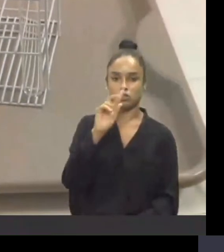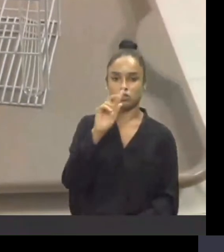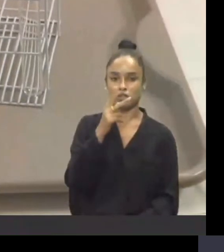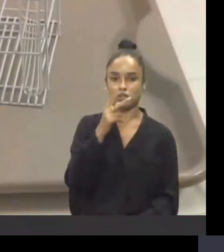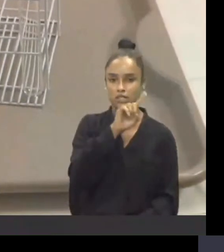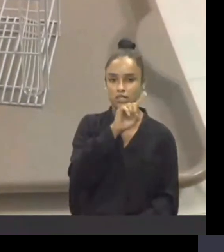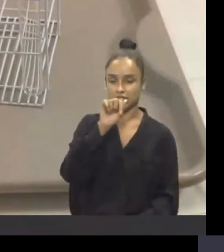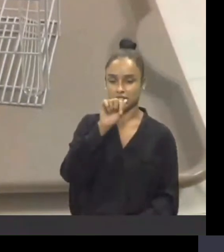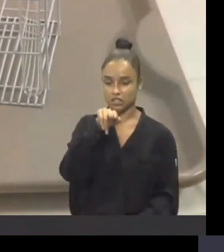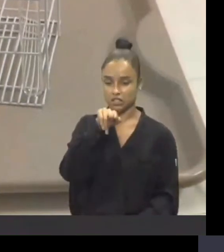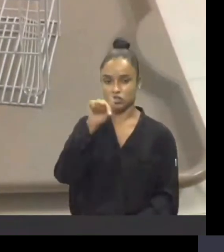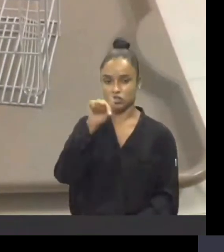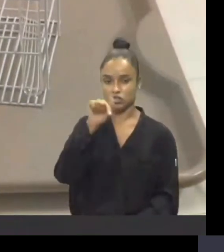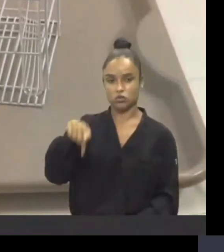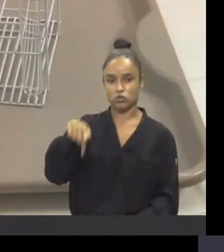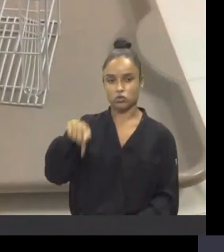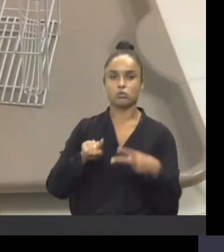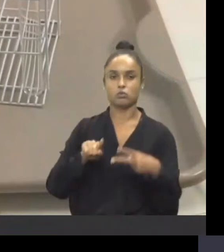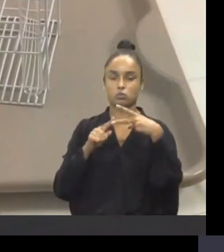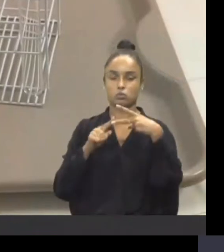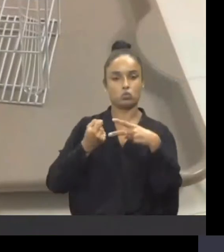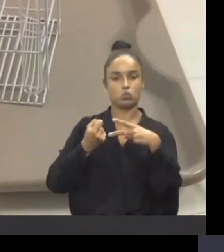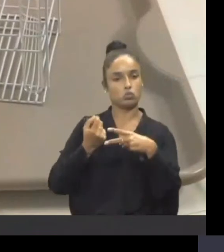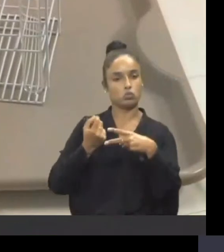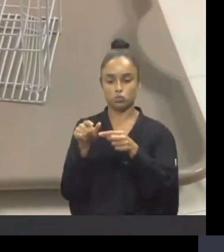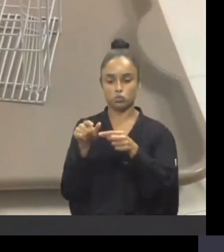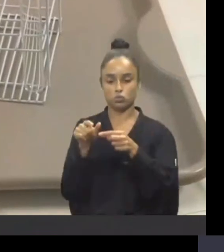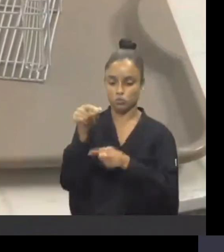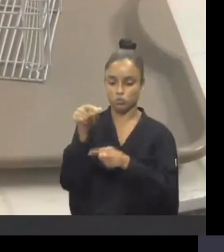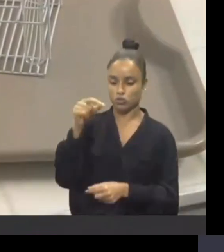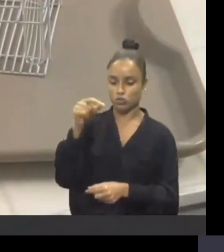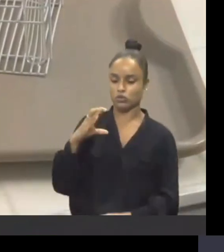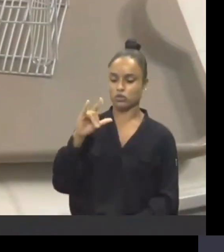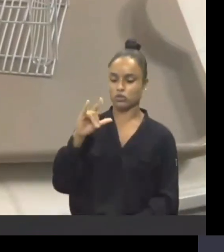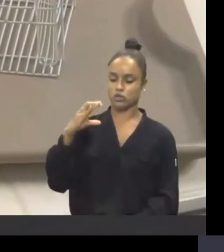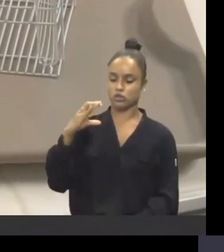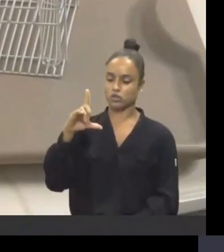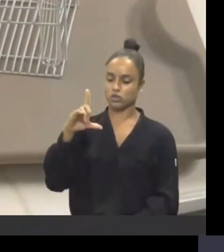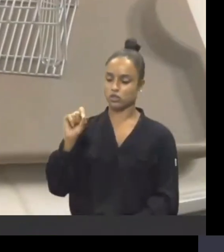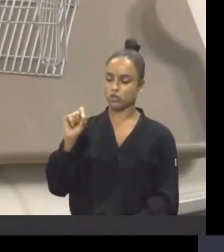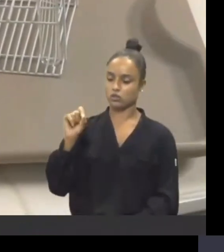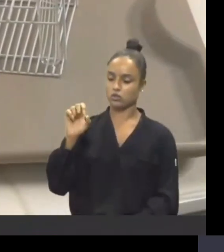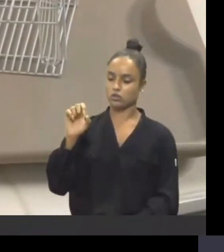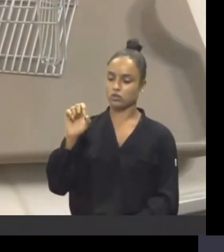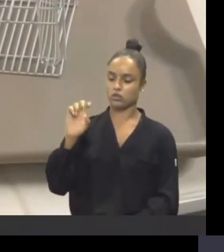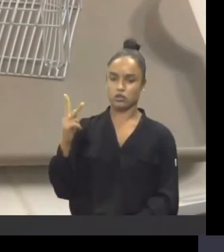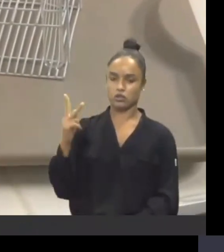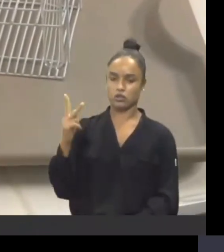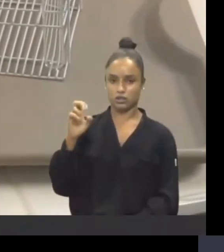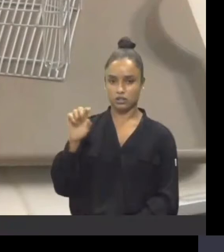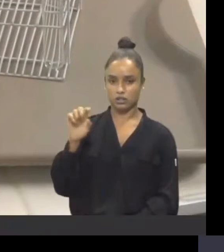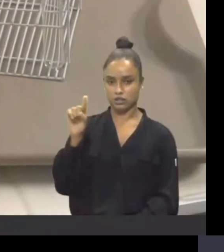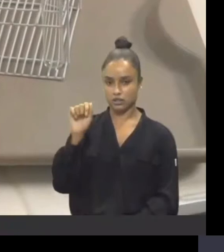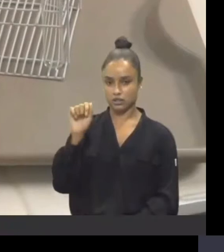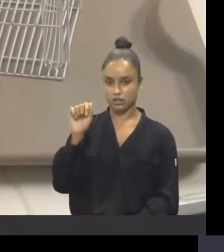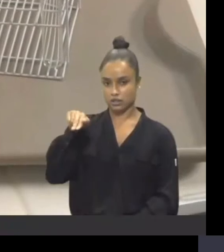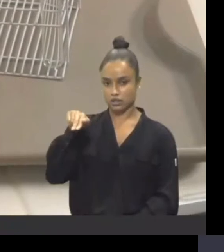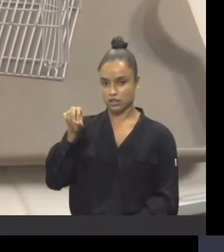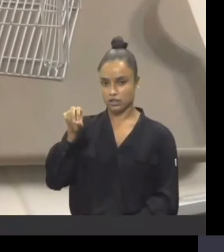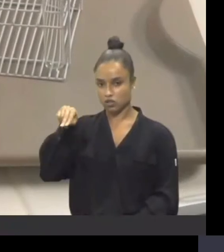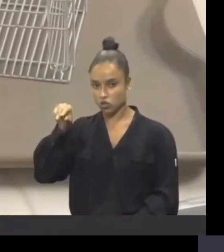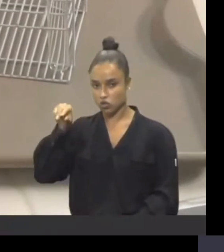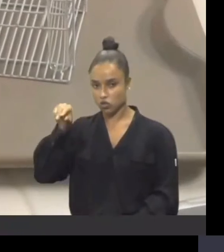ciclohexanona no tubo 2. Nós vamos pipetar então 1 ml de ciclohexanona e